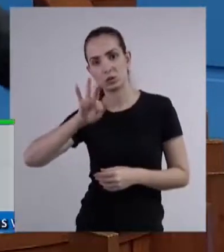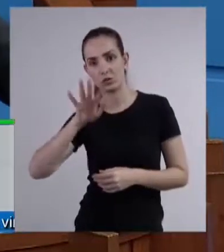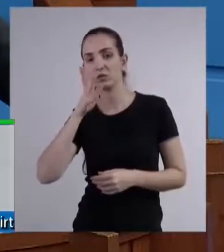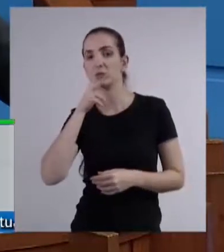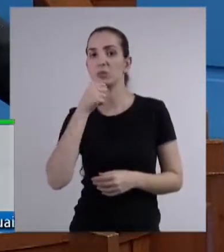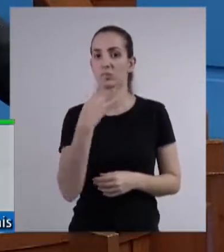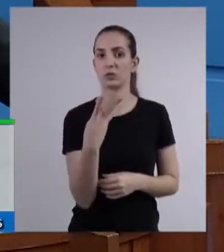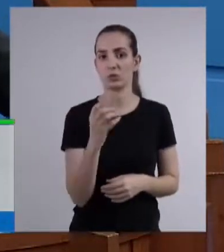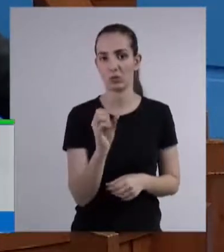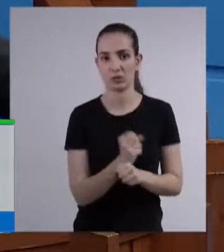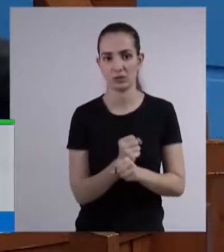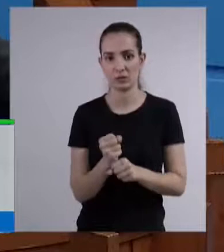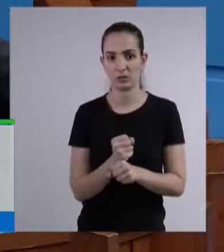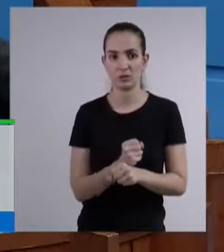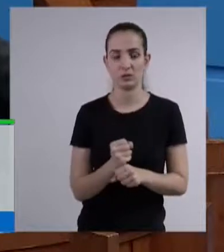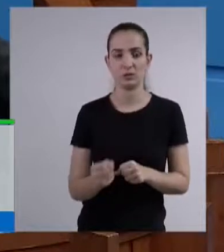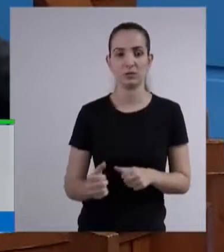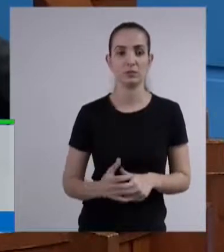40 anos.